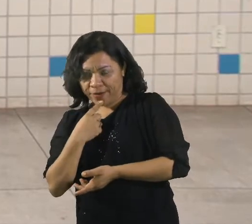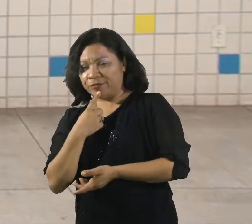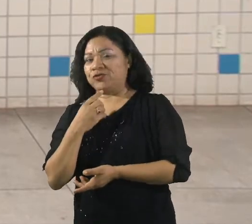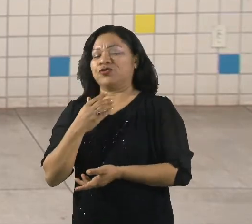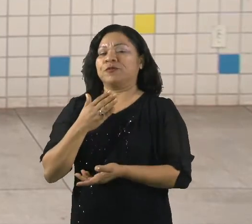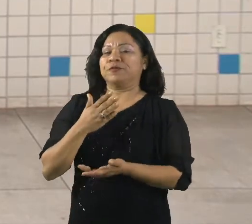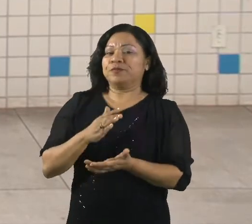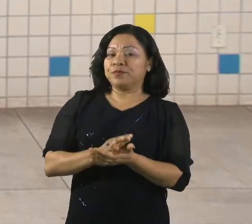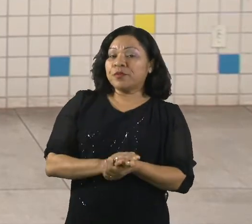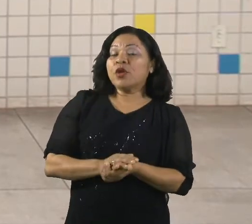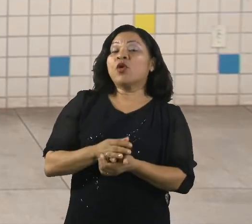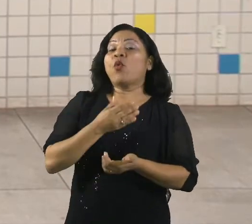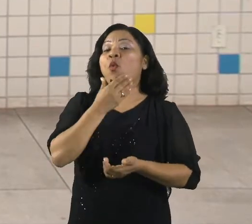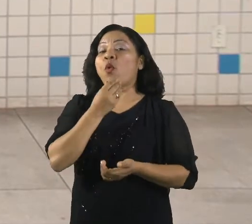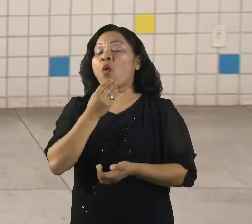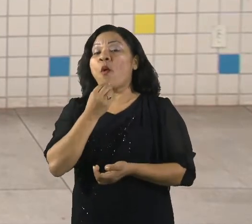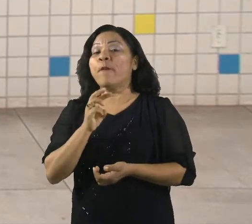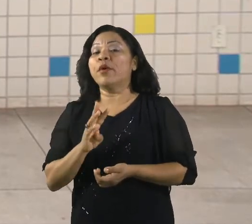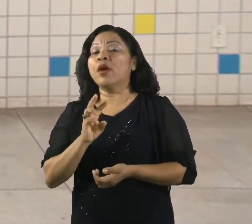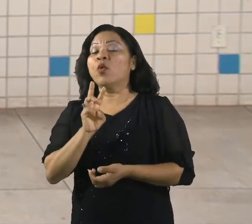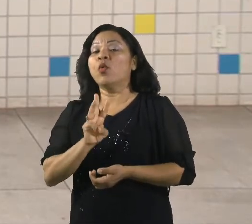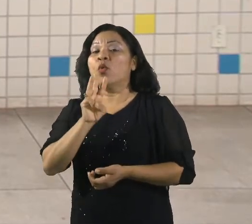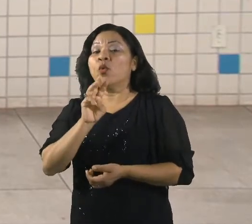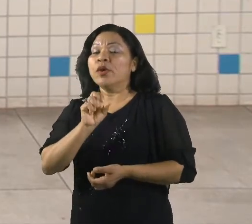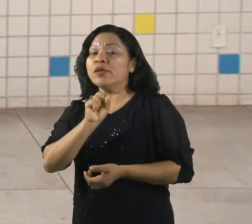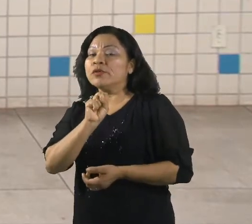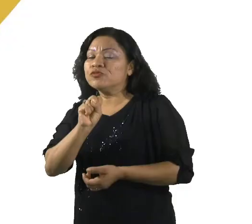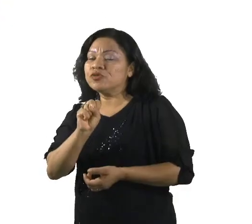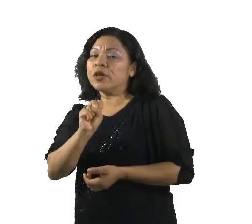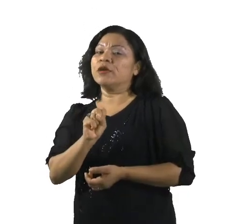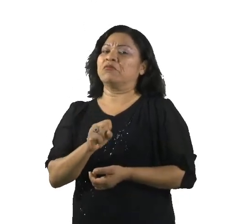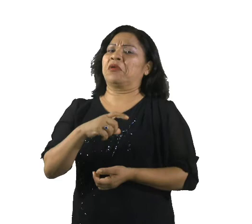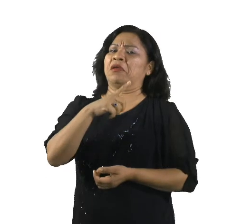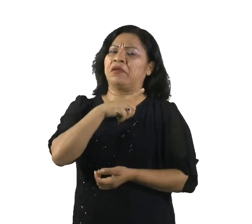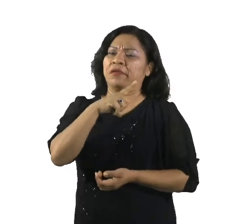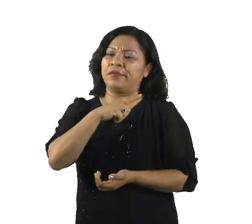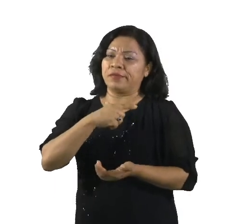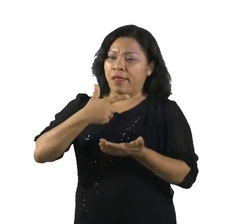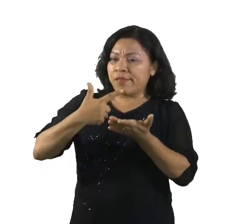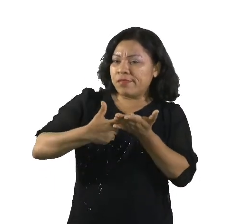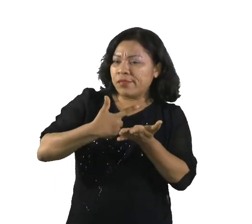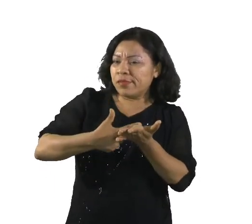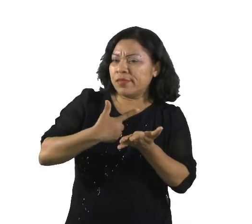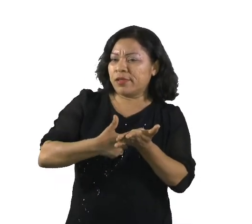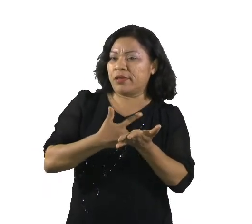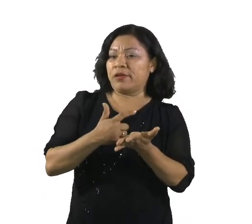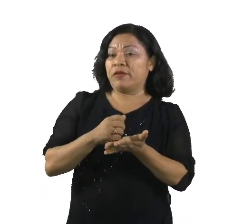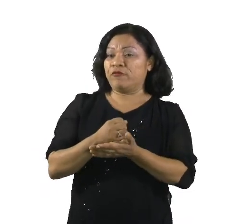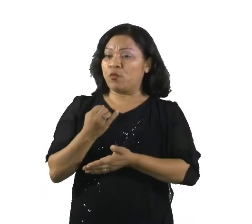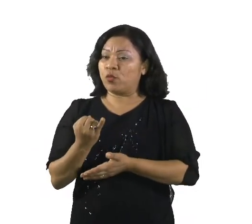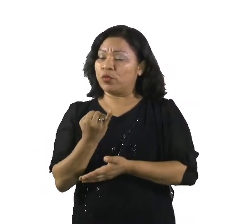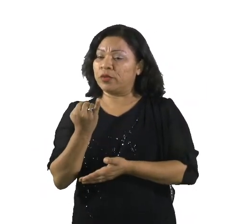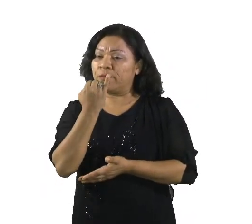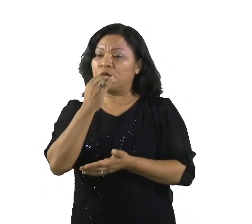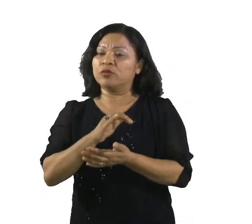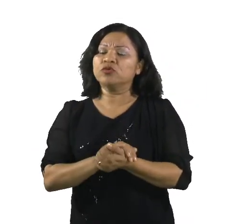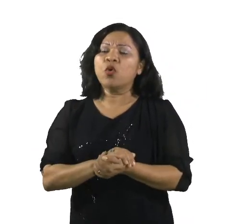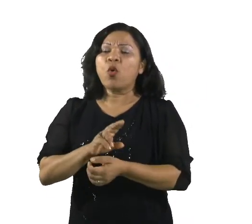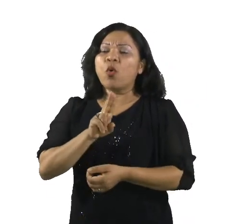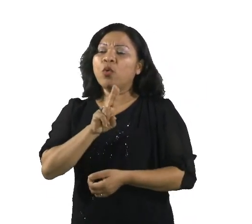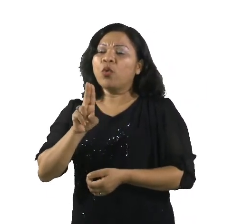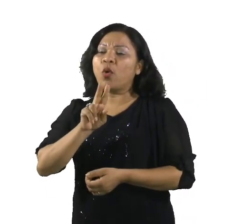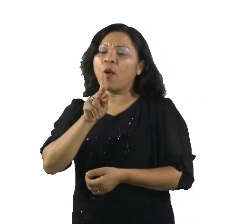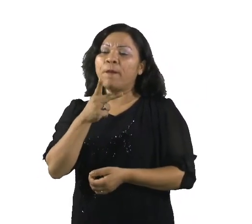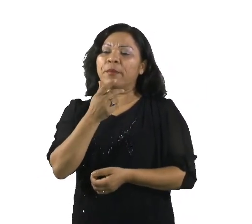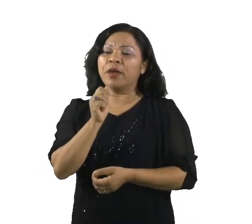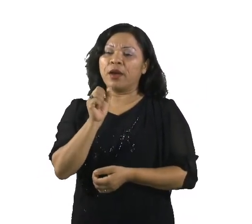duas obras consideradas clássicas na literatura universal, que é Hamlet e